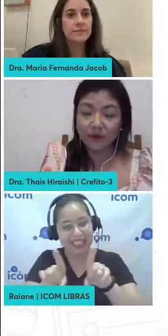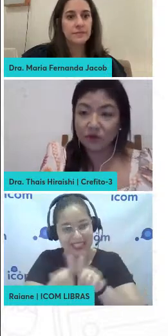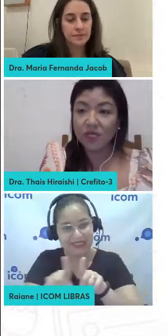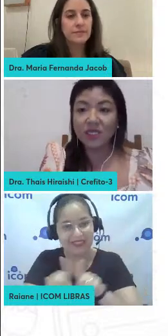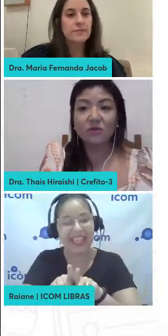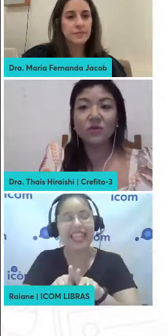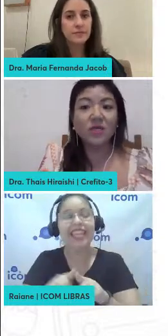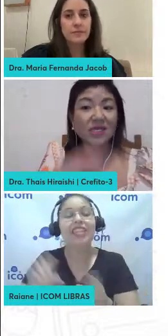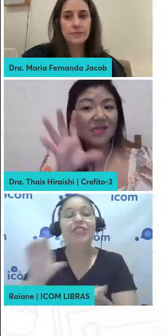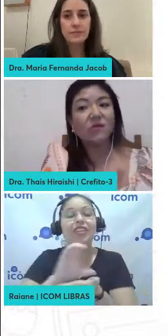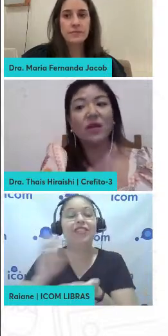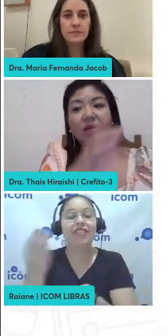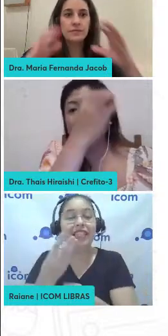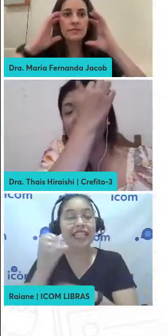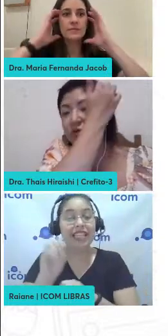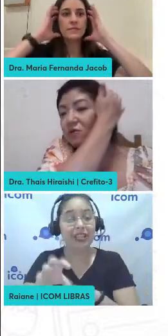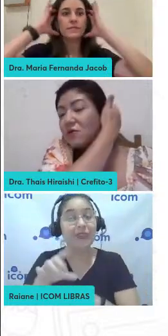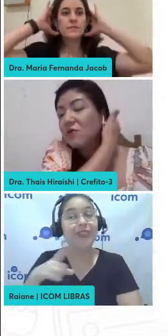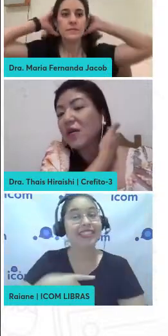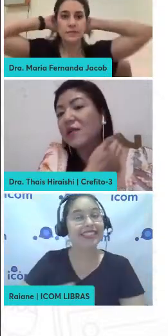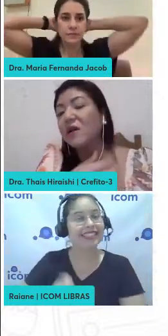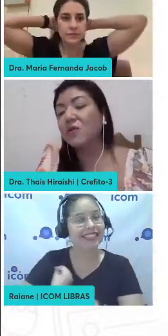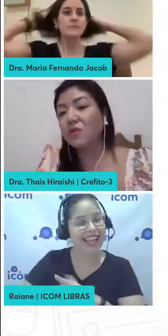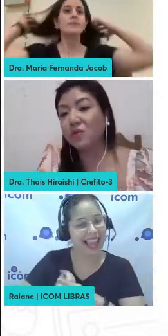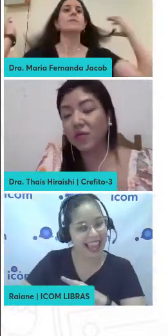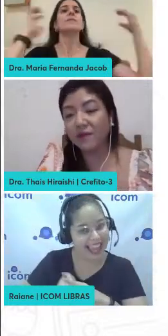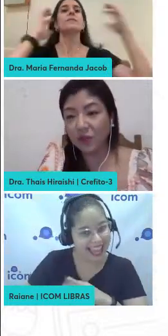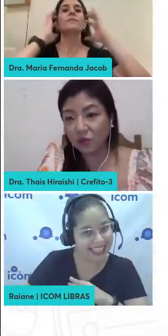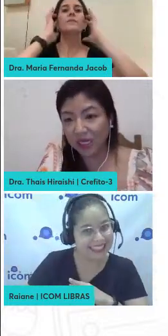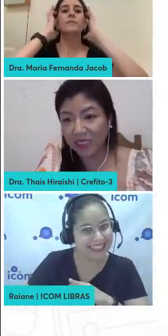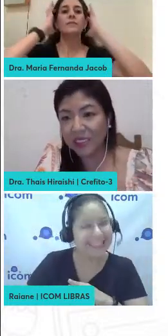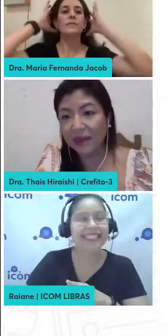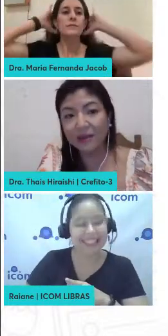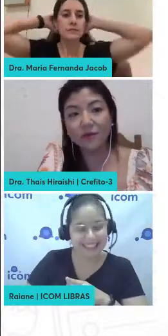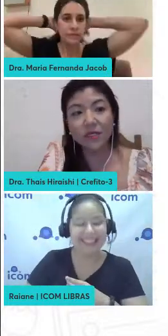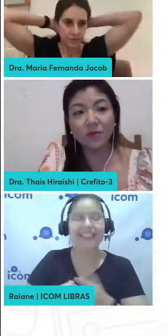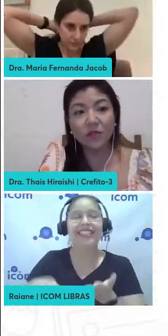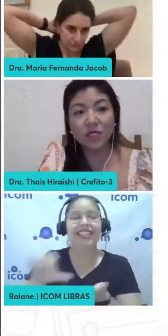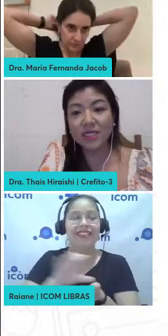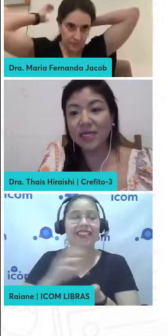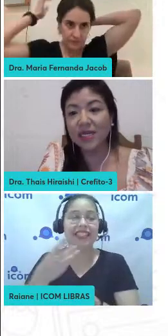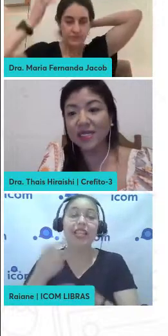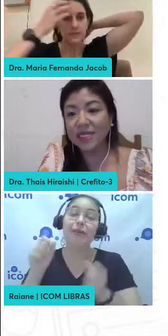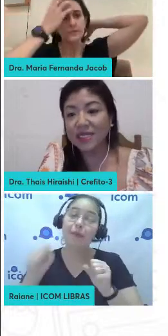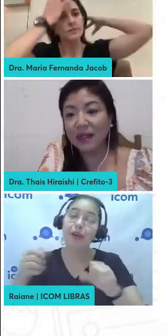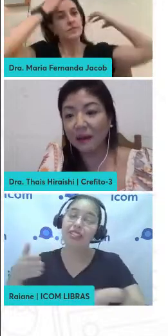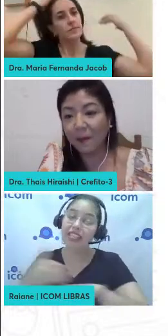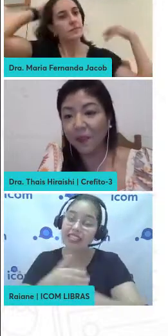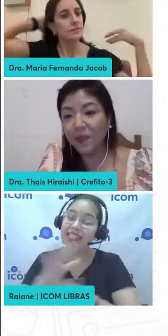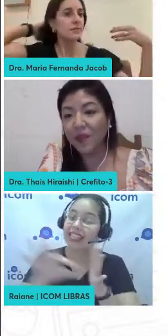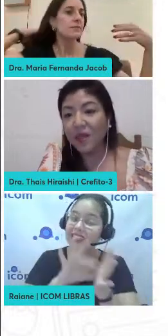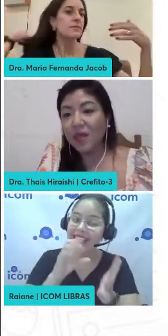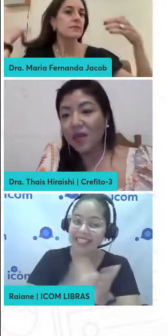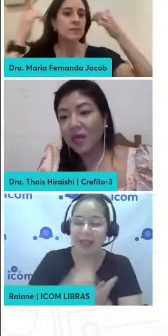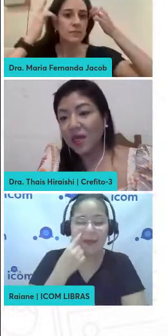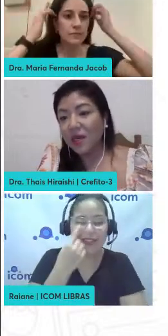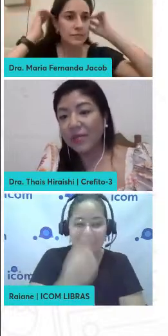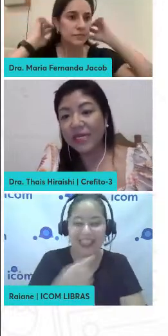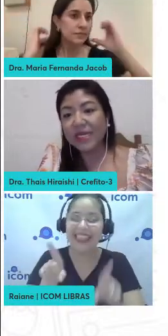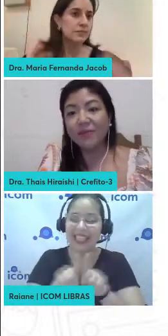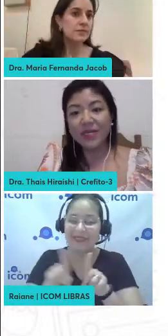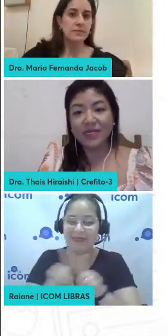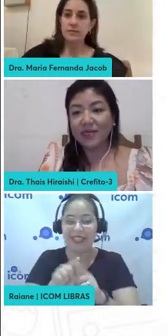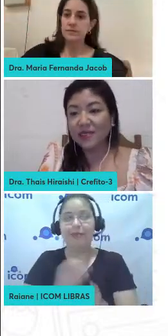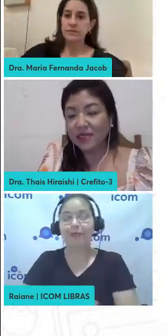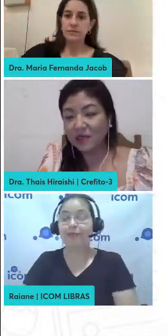do Crefito 3 Educa estão lá no canal do Crefito 3, tá? Então, você pode assinar e acessar lá. O